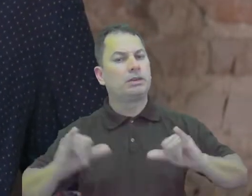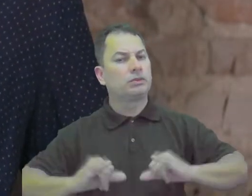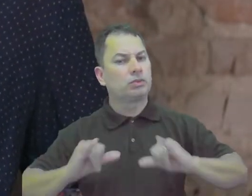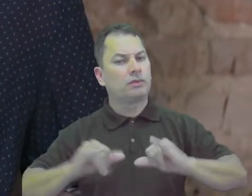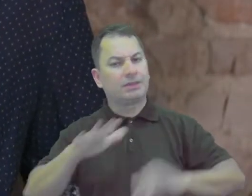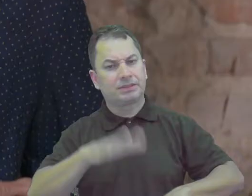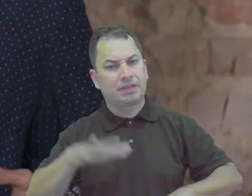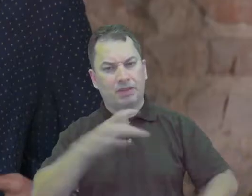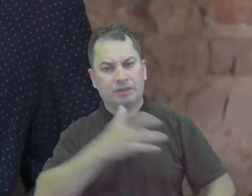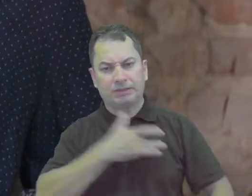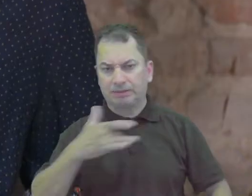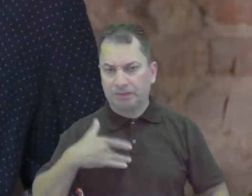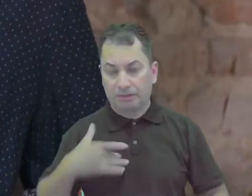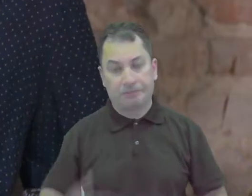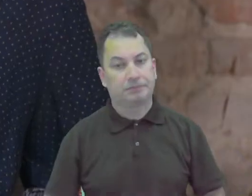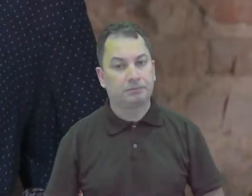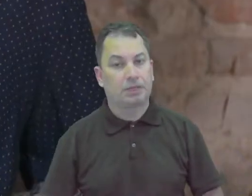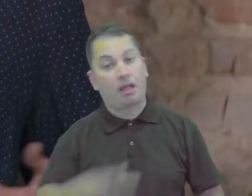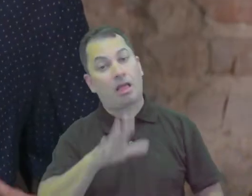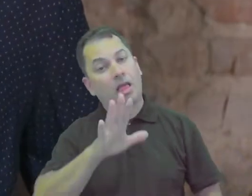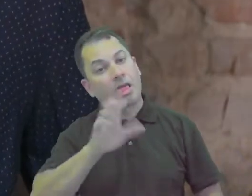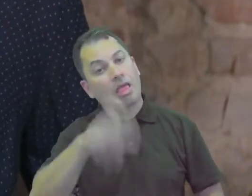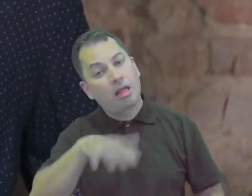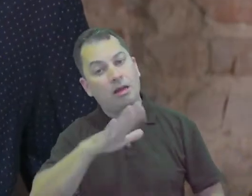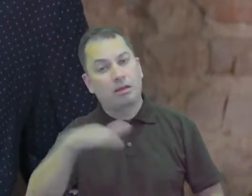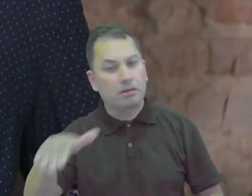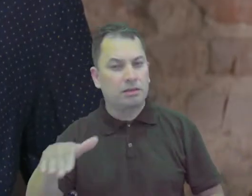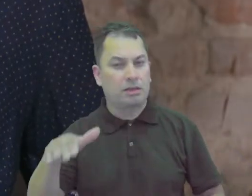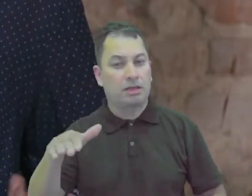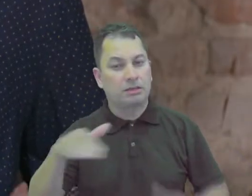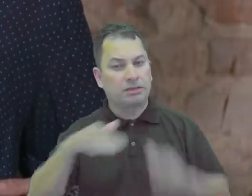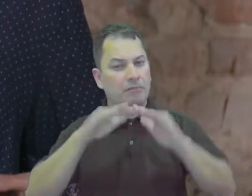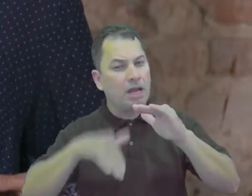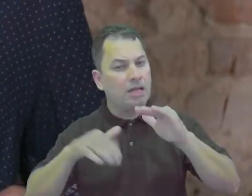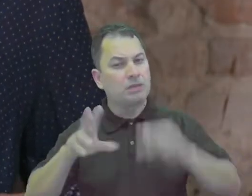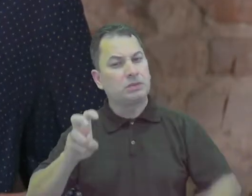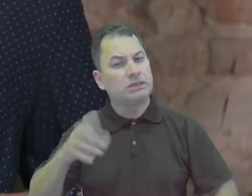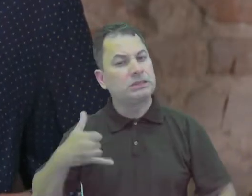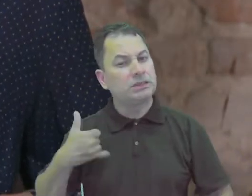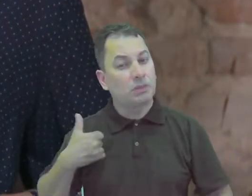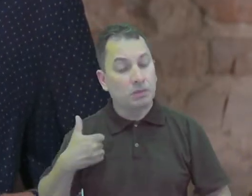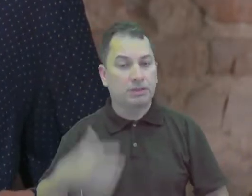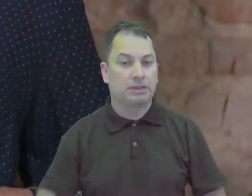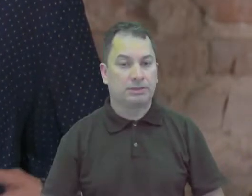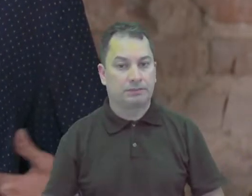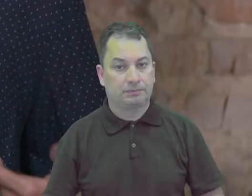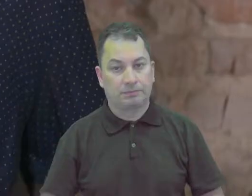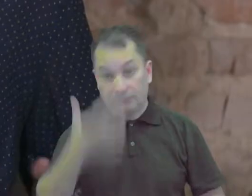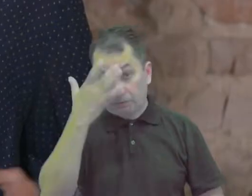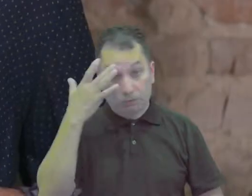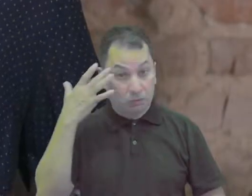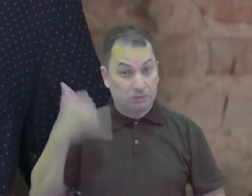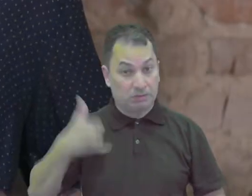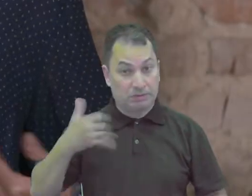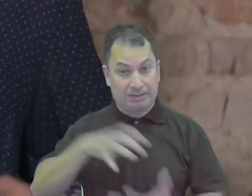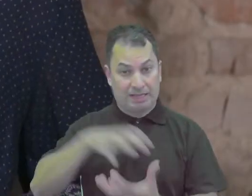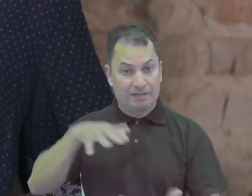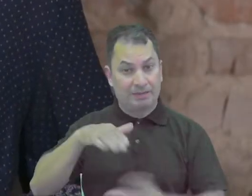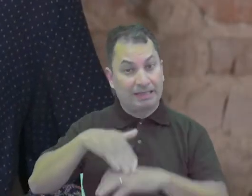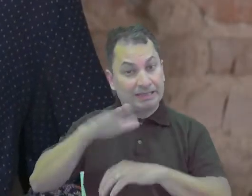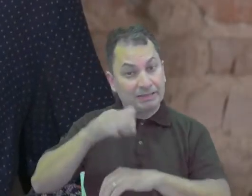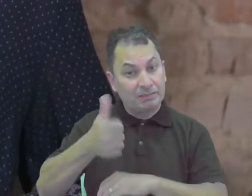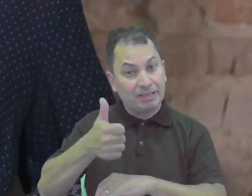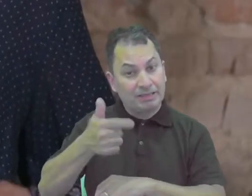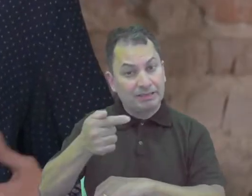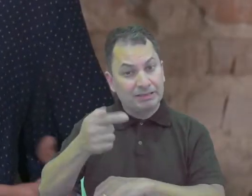são as crianças com menos de 5 anos, os idosos com mais de 70 anos, além daqueles que já